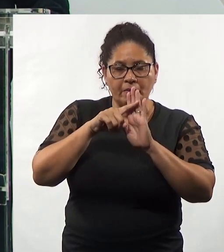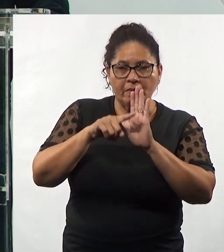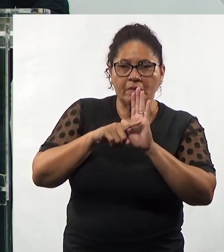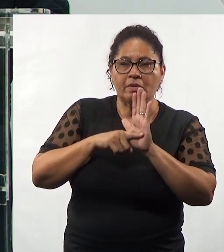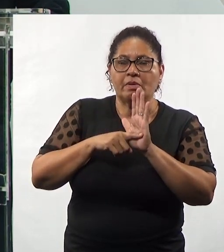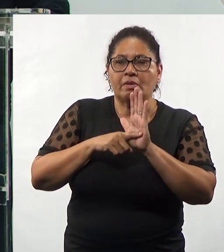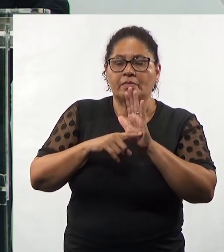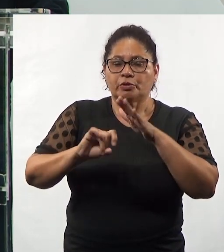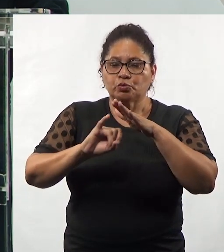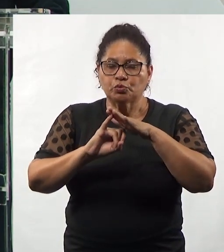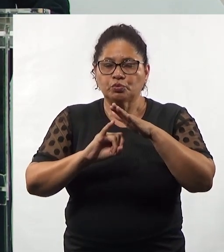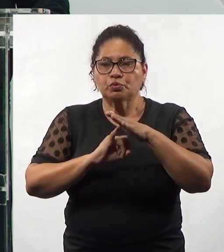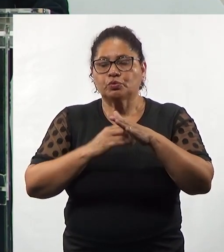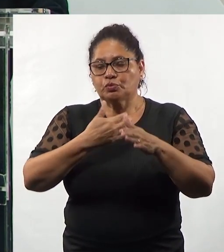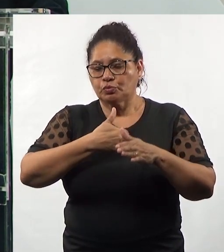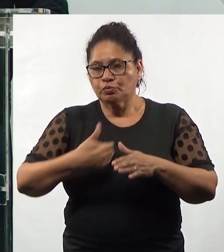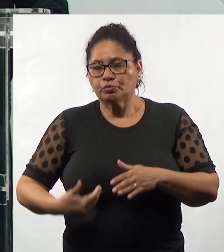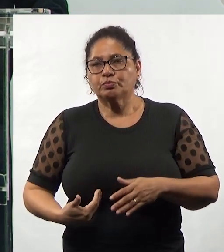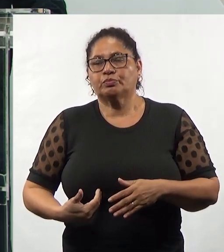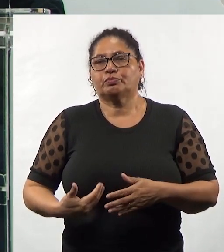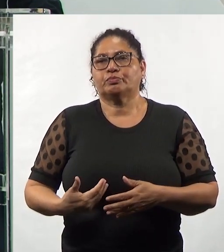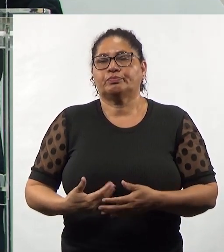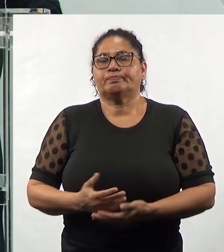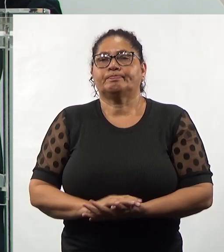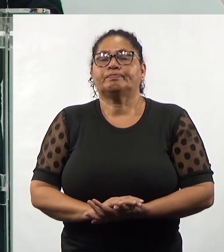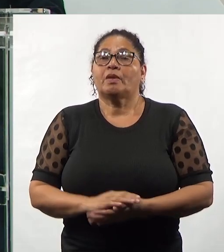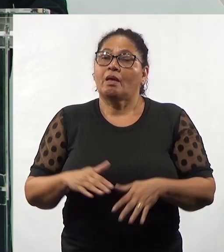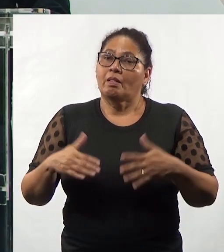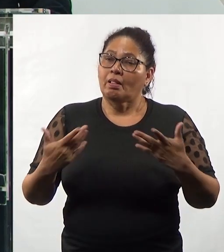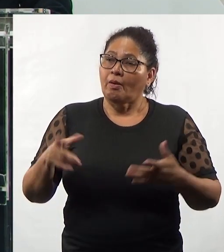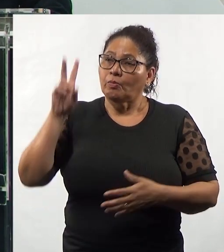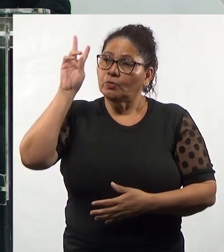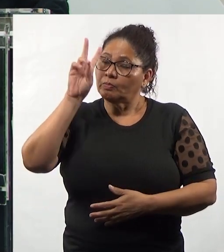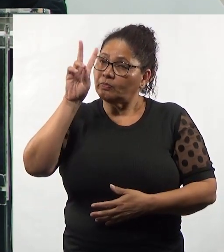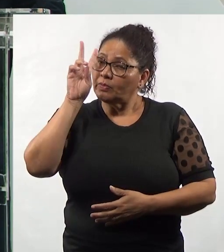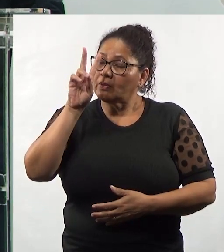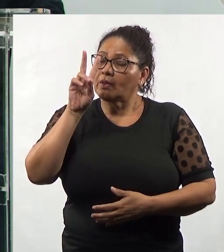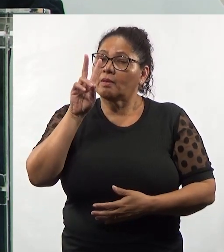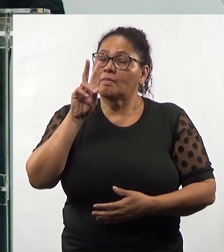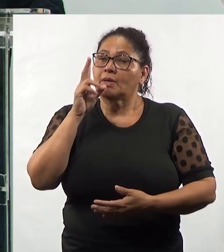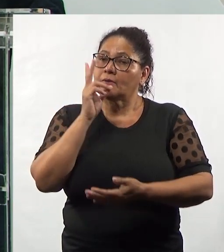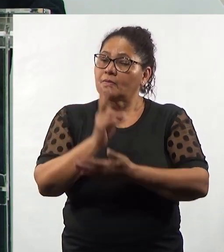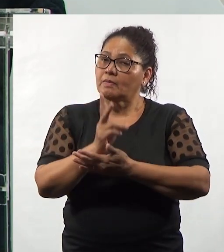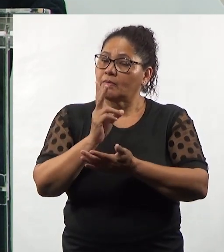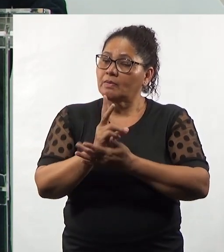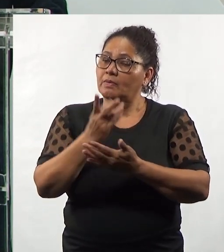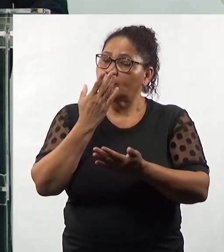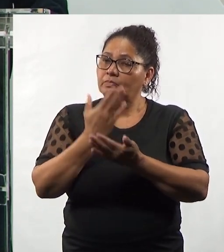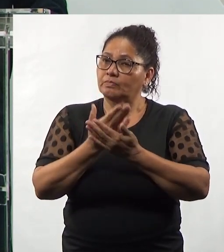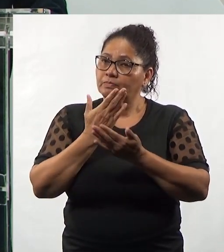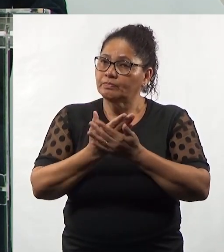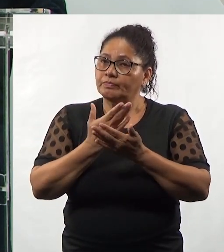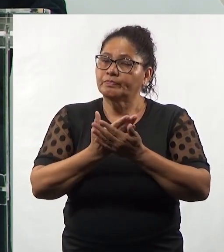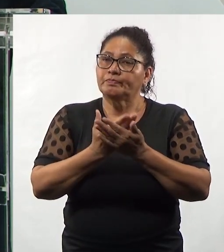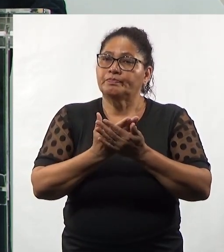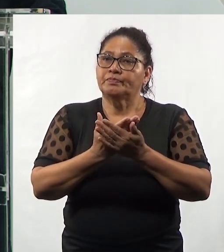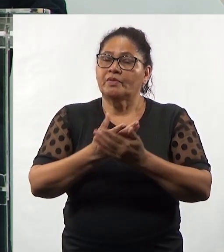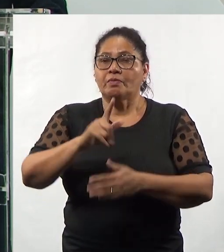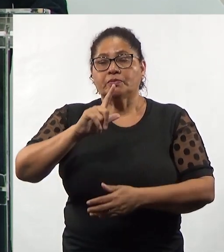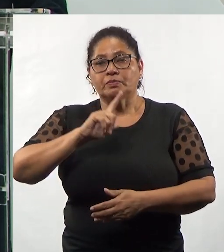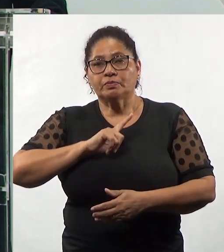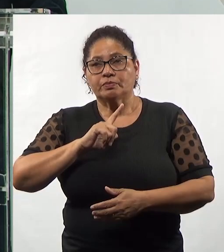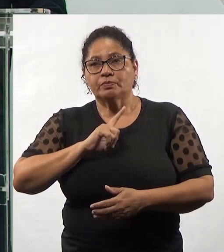Por uma instituição pública, que é o nosso caso. Tá? Então lembre-se que durante a aula nós vamos